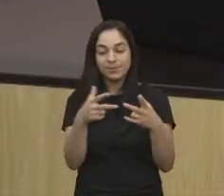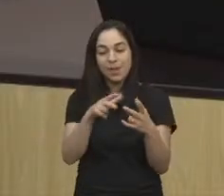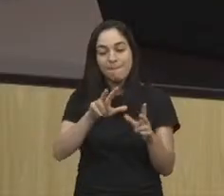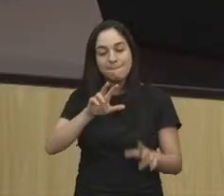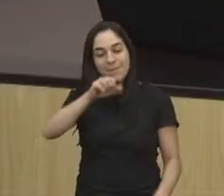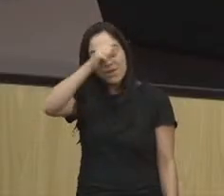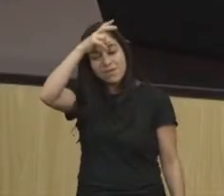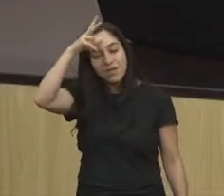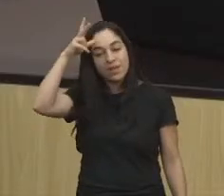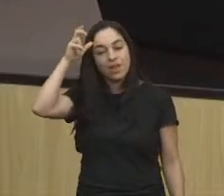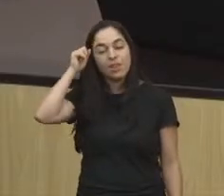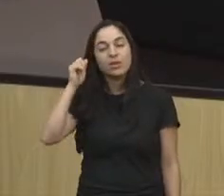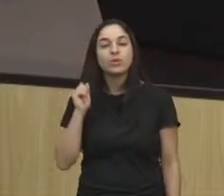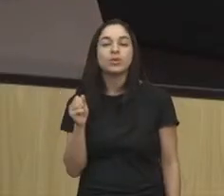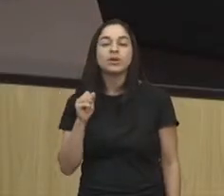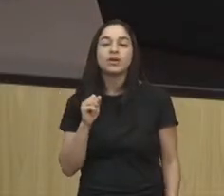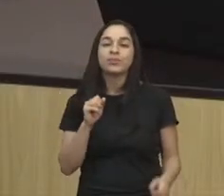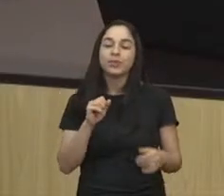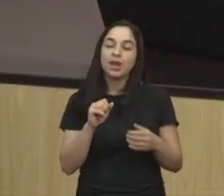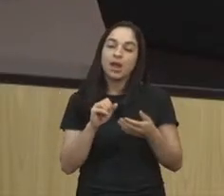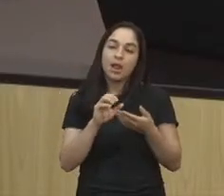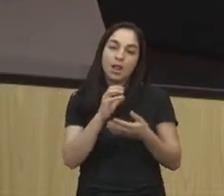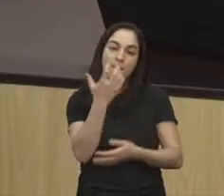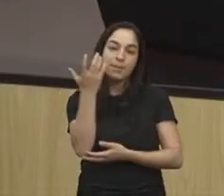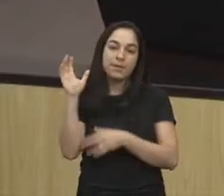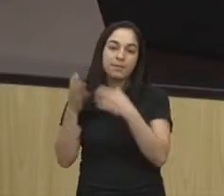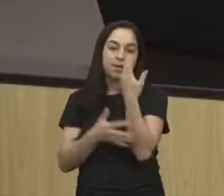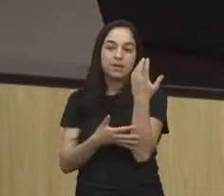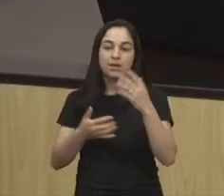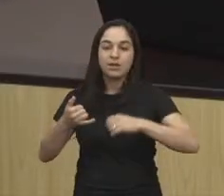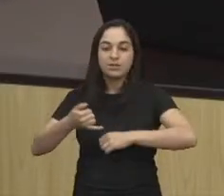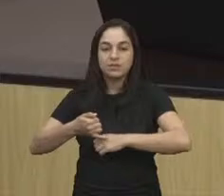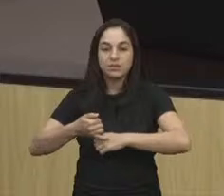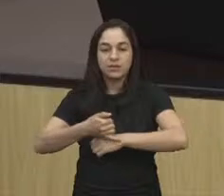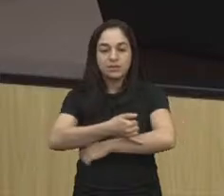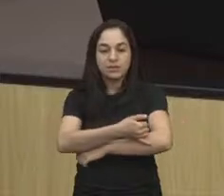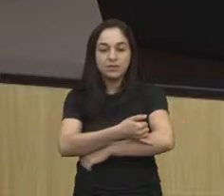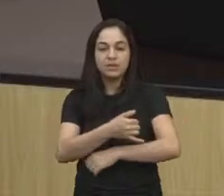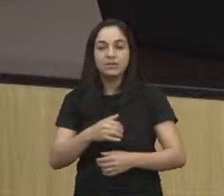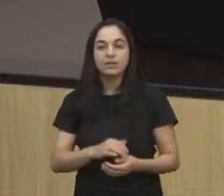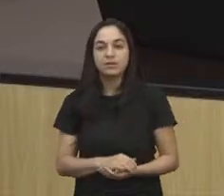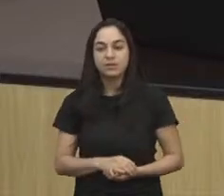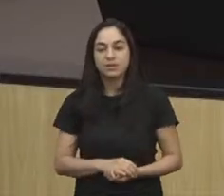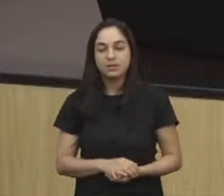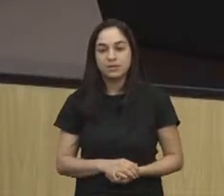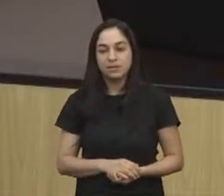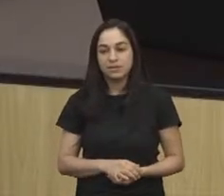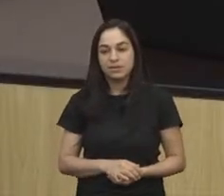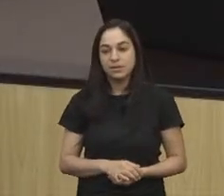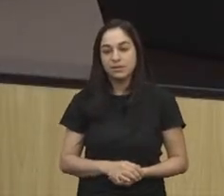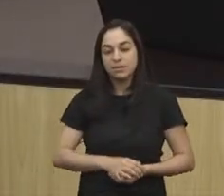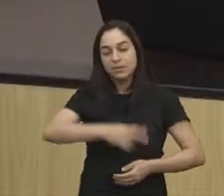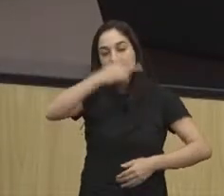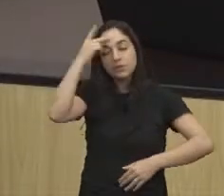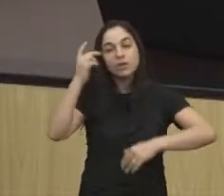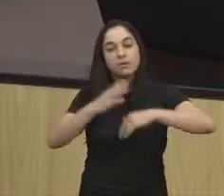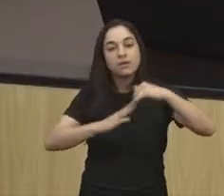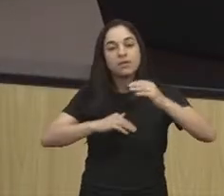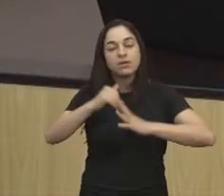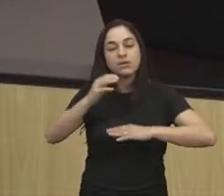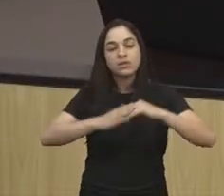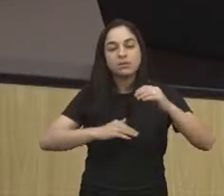aqui, do meio ambiente, da infra, que bom que vocês vieram. Uma boa noite especial também para nossos profissionais, né, os